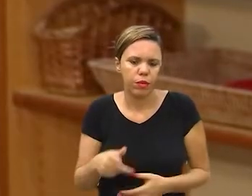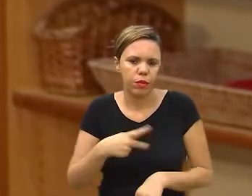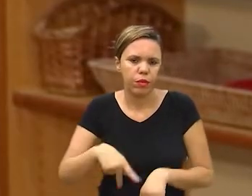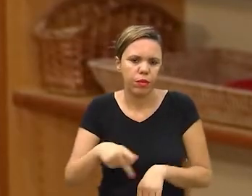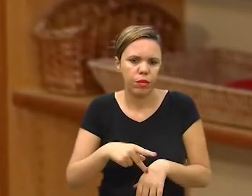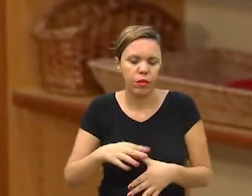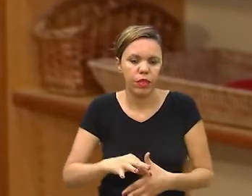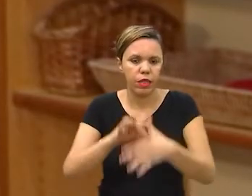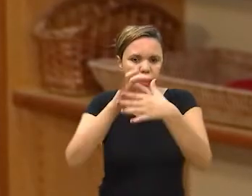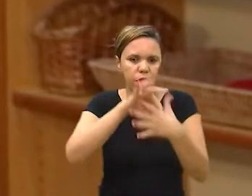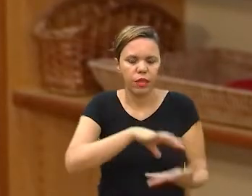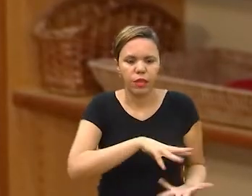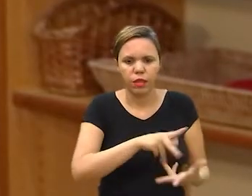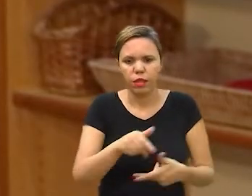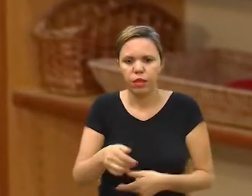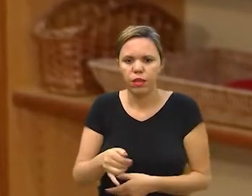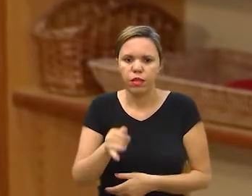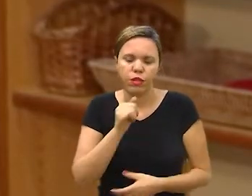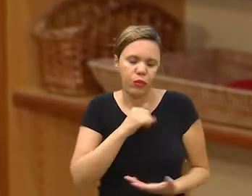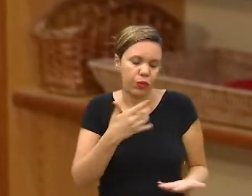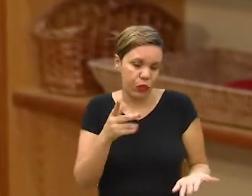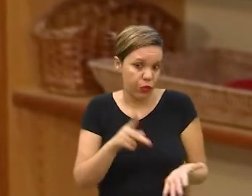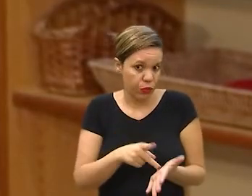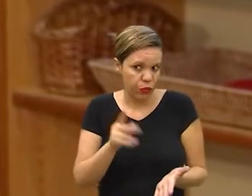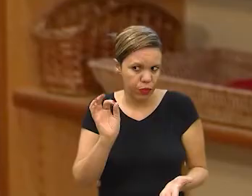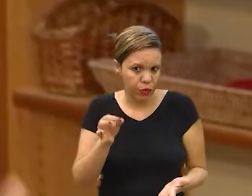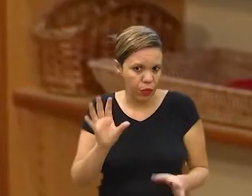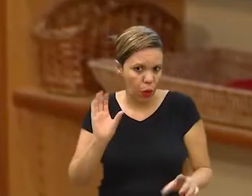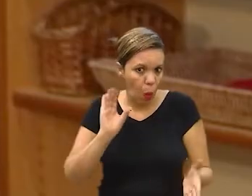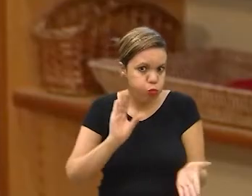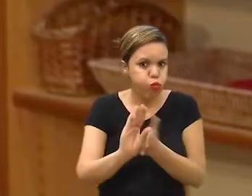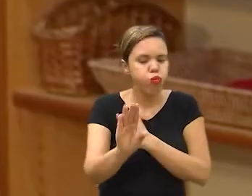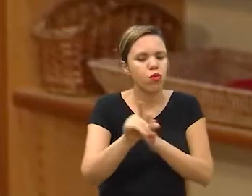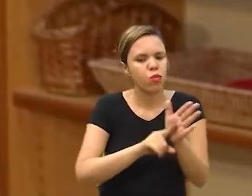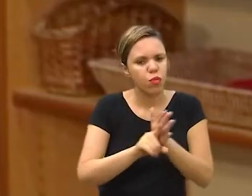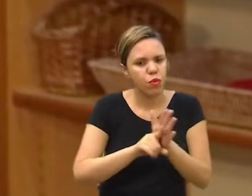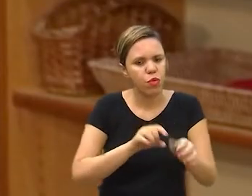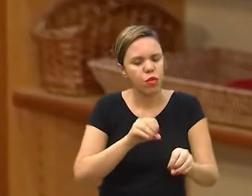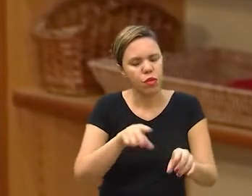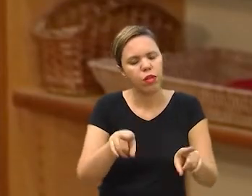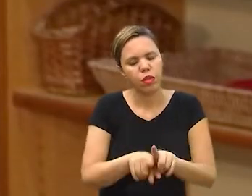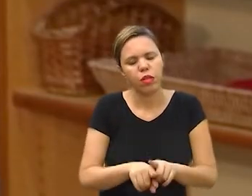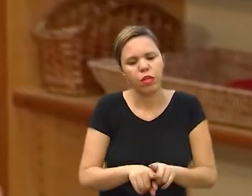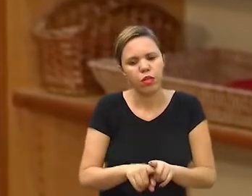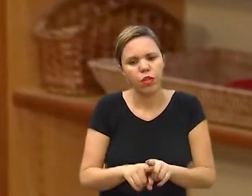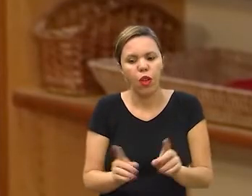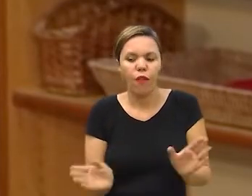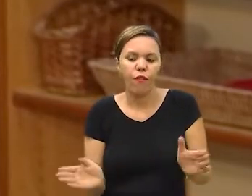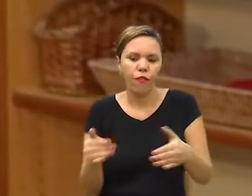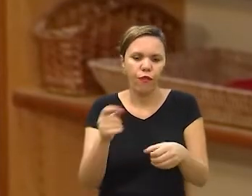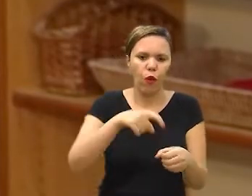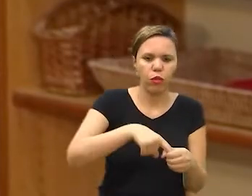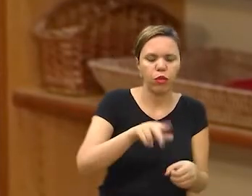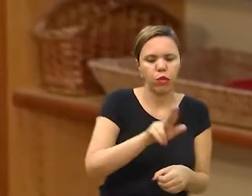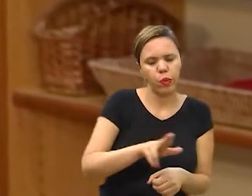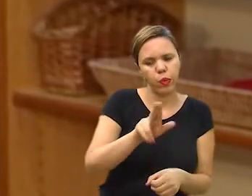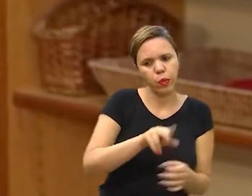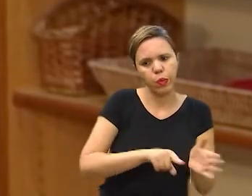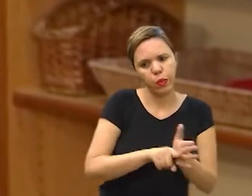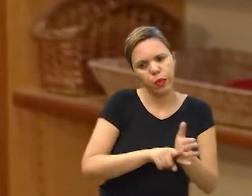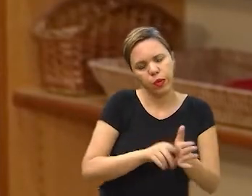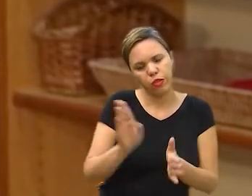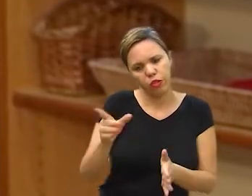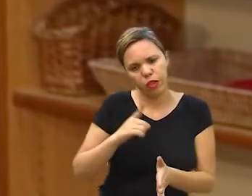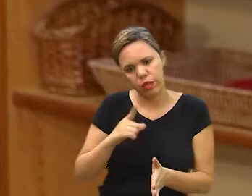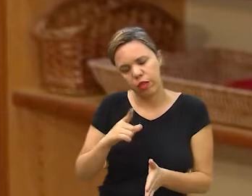país líder mundial e não é à toa, eles investem muito na educação e muito em pesquisa também. Então ela voltou para a universidade para buscar as pesquisas que